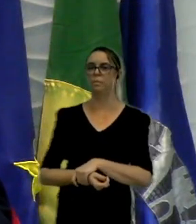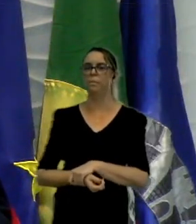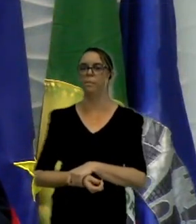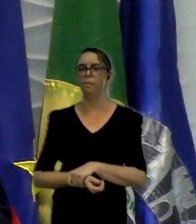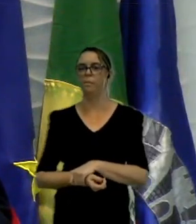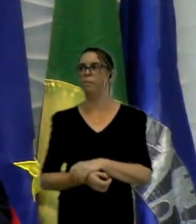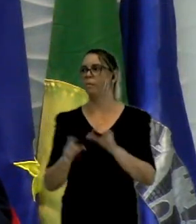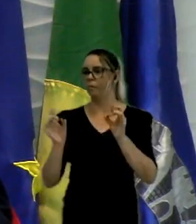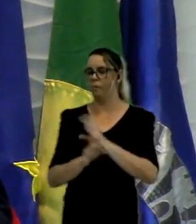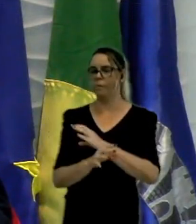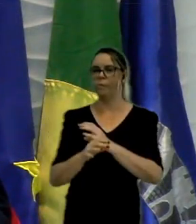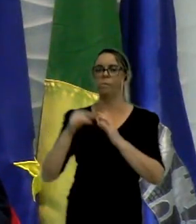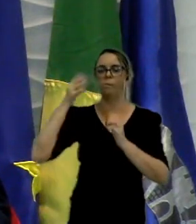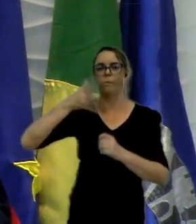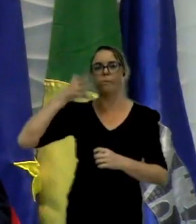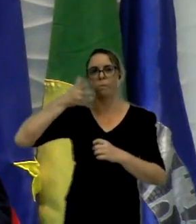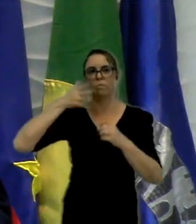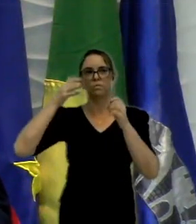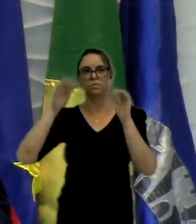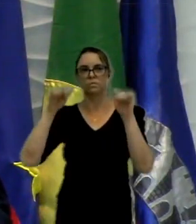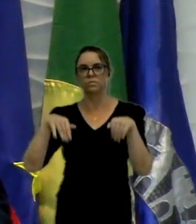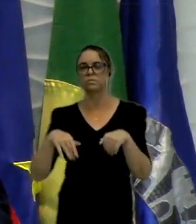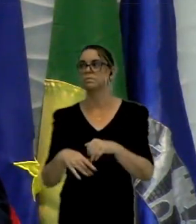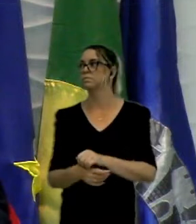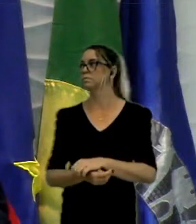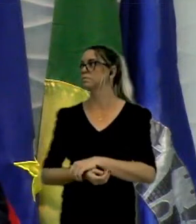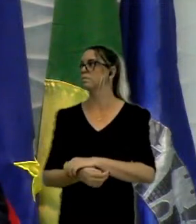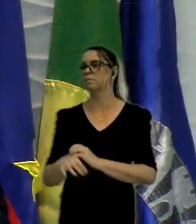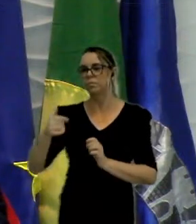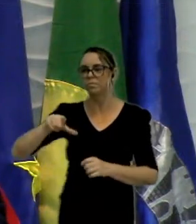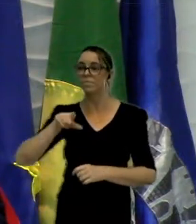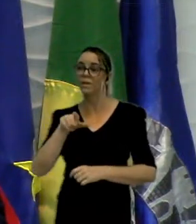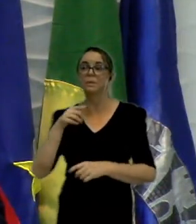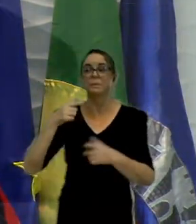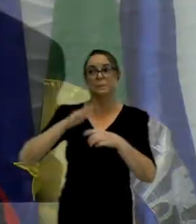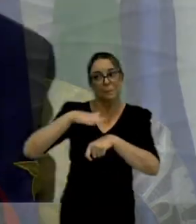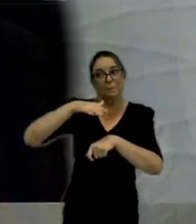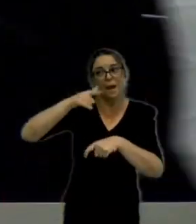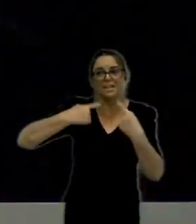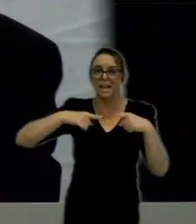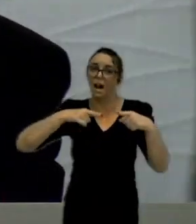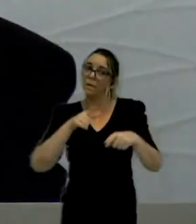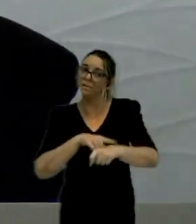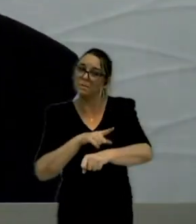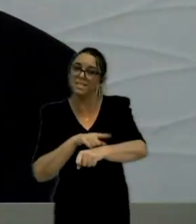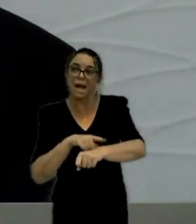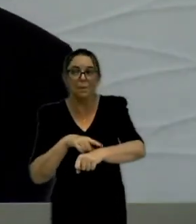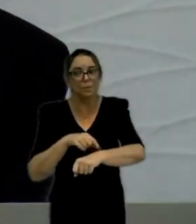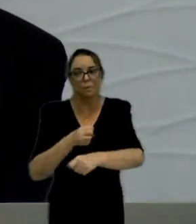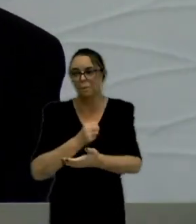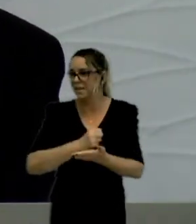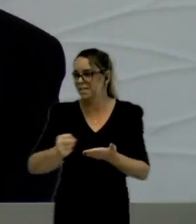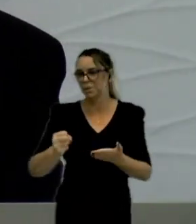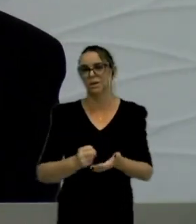Já terminou. A Vossa Excelência quem mais reclama quando passa. Toda vez que está ali que passa, o senhor fica remungando. Está encerrada.